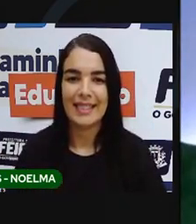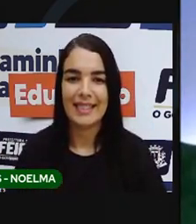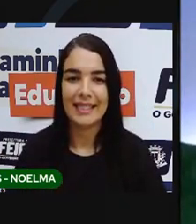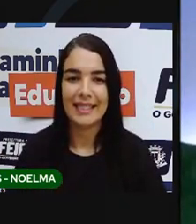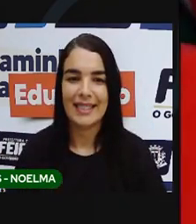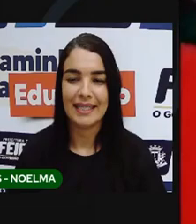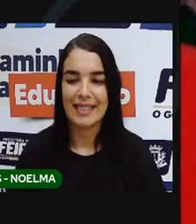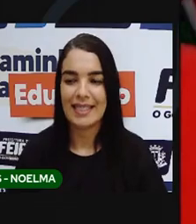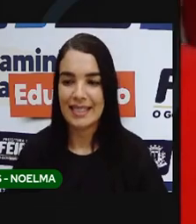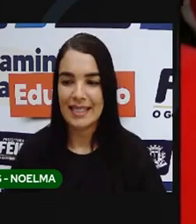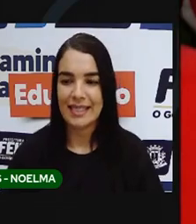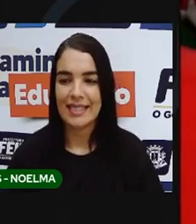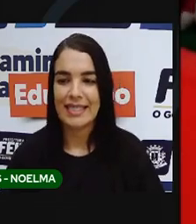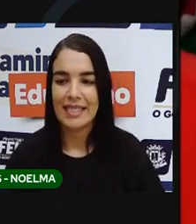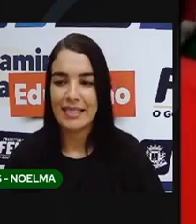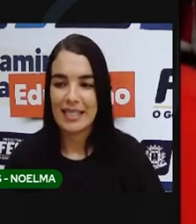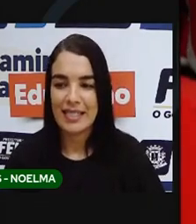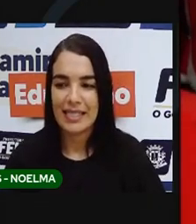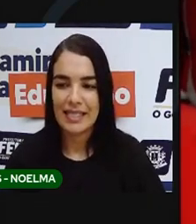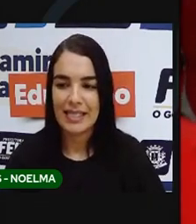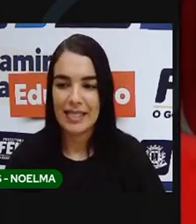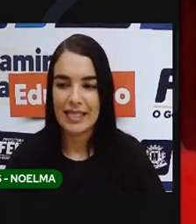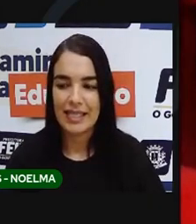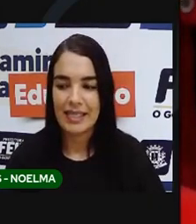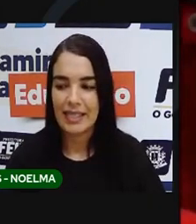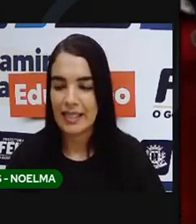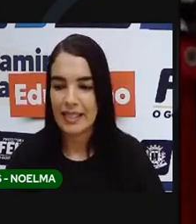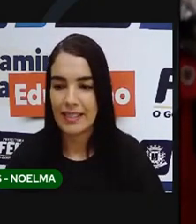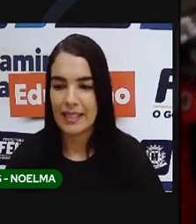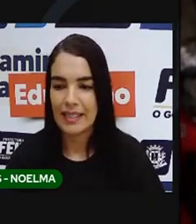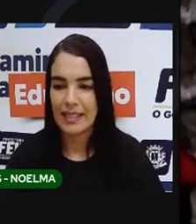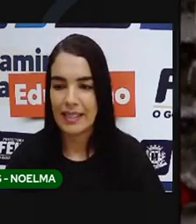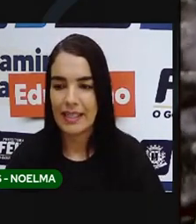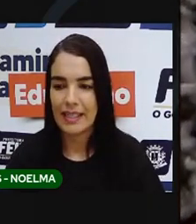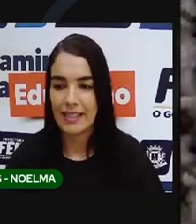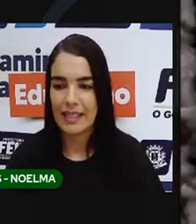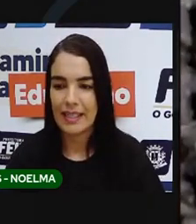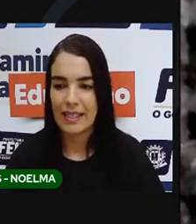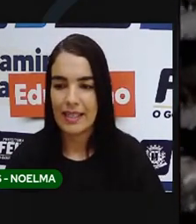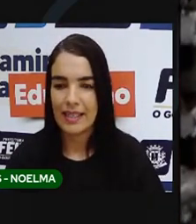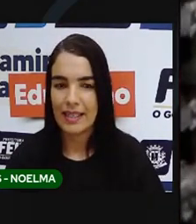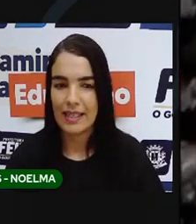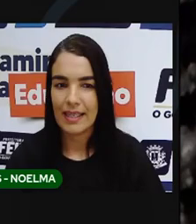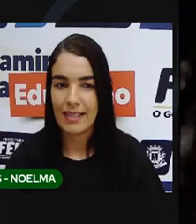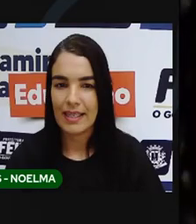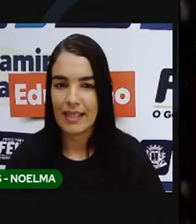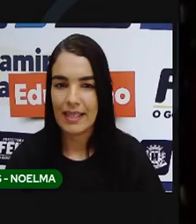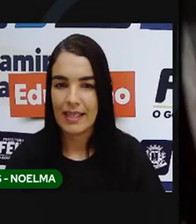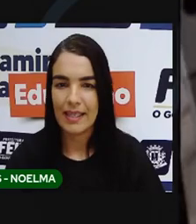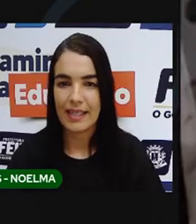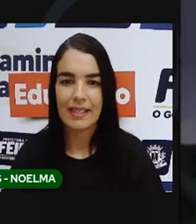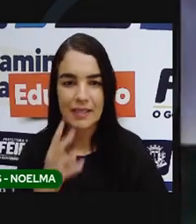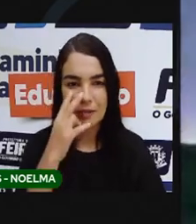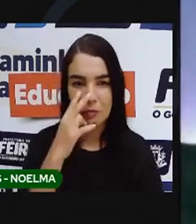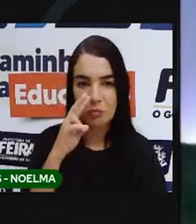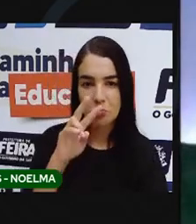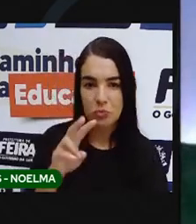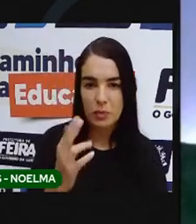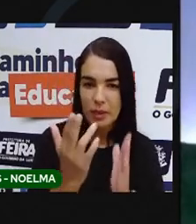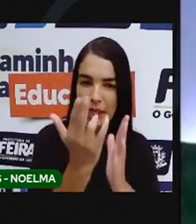Vejam Só não tem fotografia mas tem pintura esses não são quadros originais são reproduções de